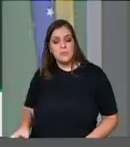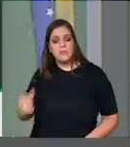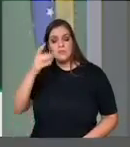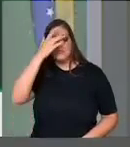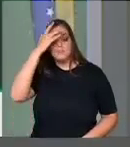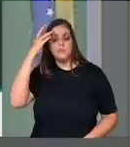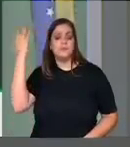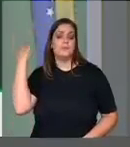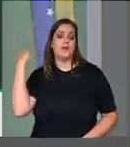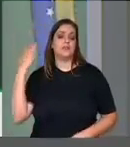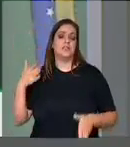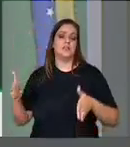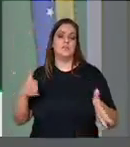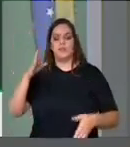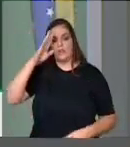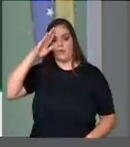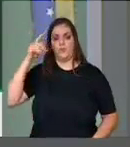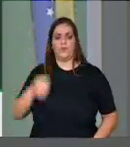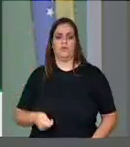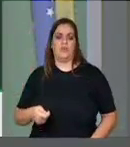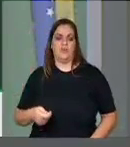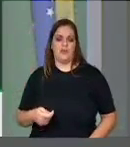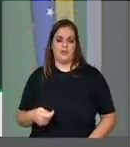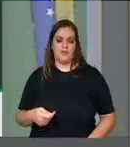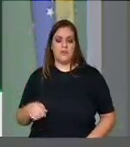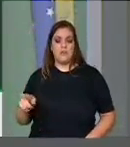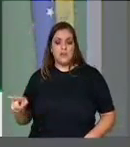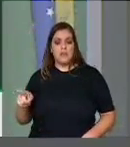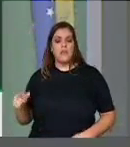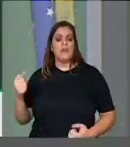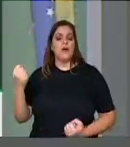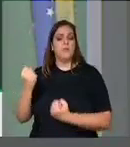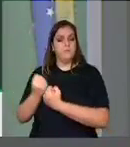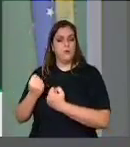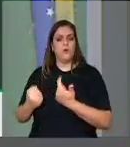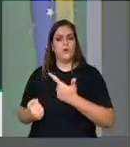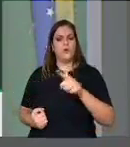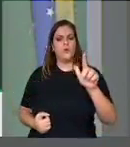fundamental no regime autoritário, quando, com o apoio da família Mesquita,